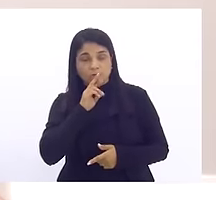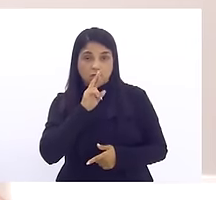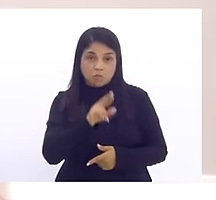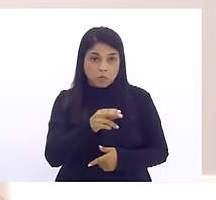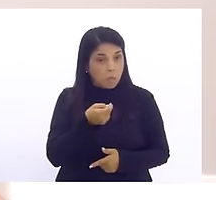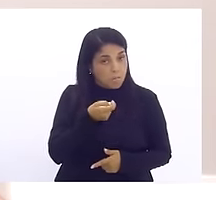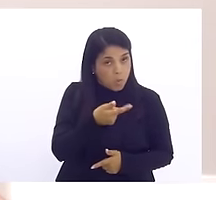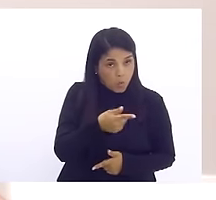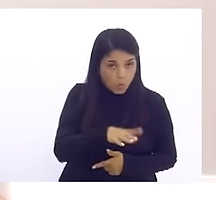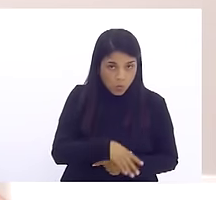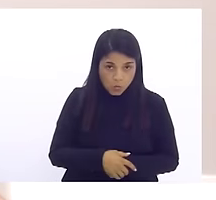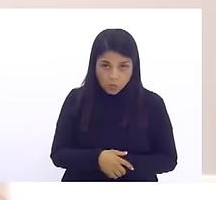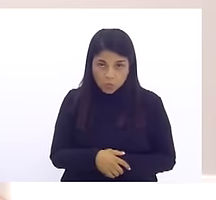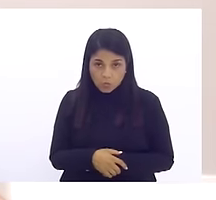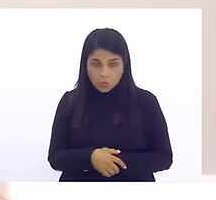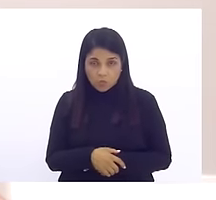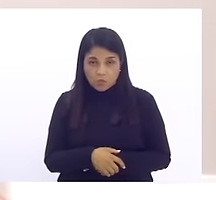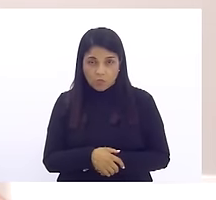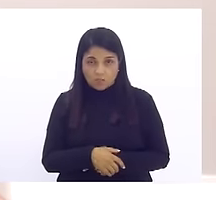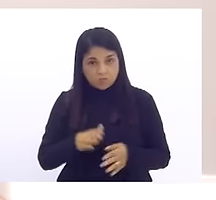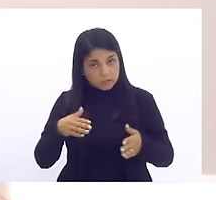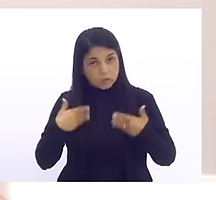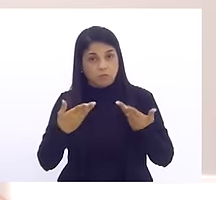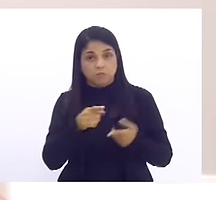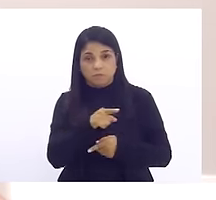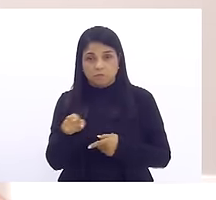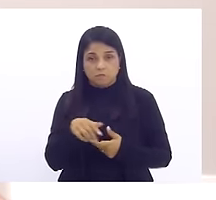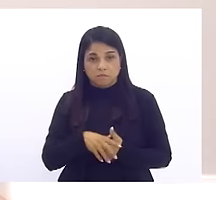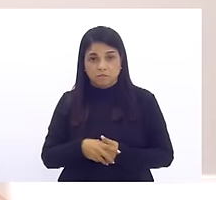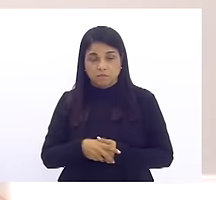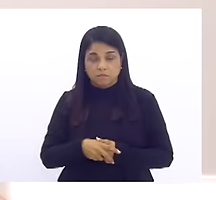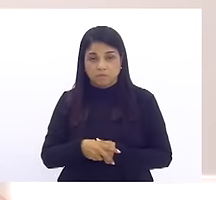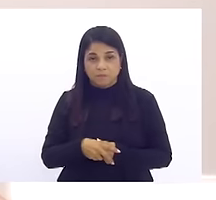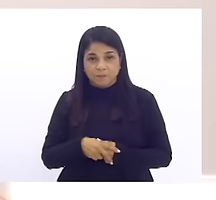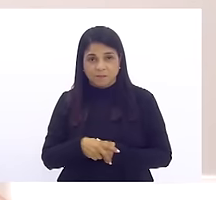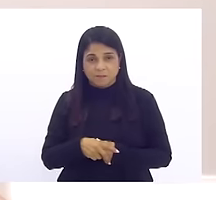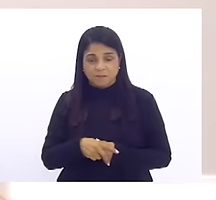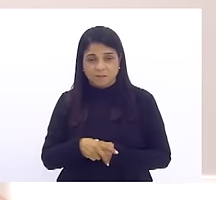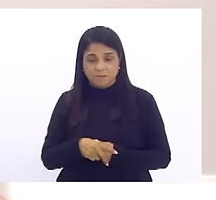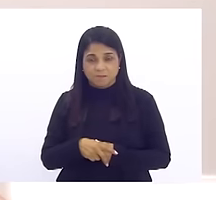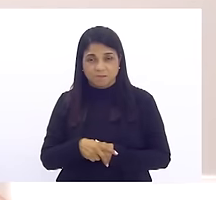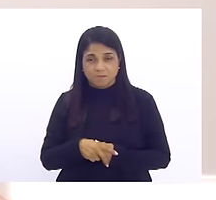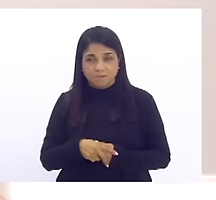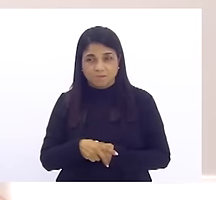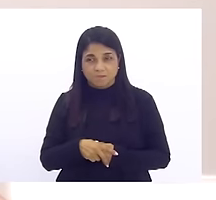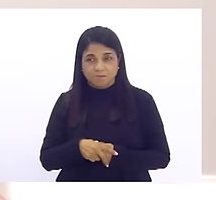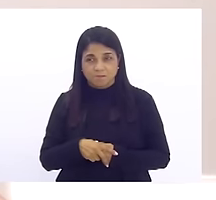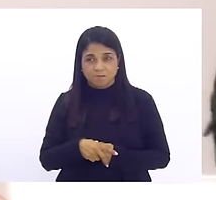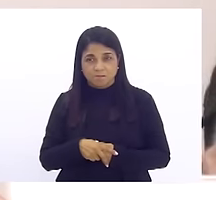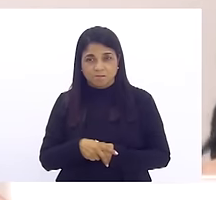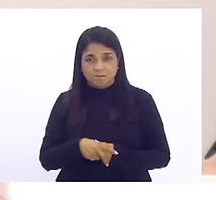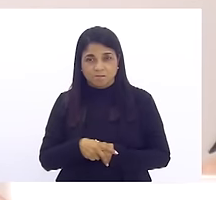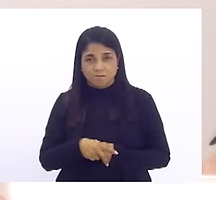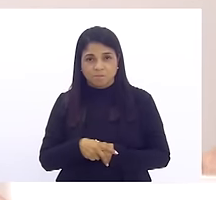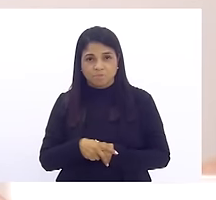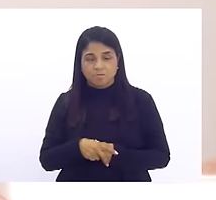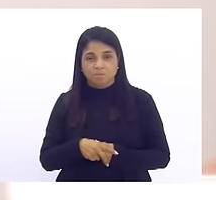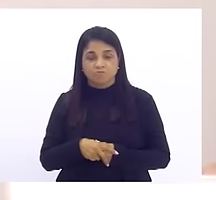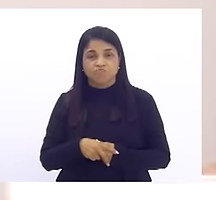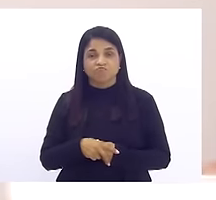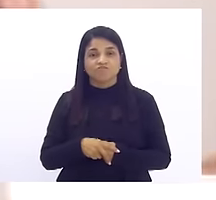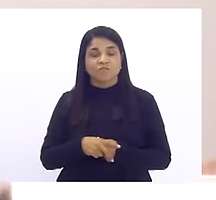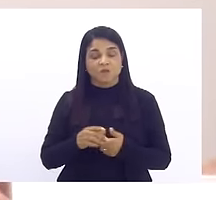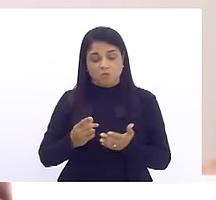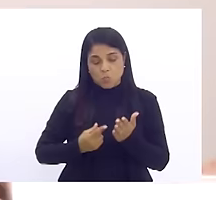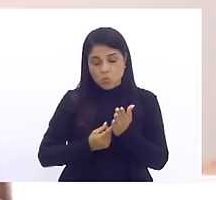falou vocês ficaram surpresos com isso E aí essa conta do enriquecimento ilícito da